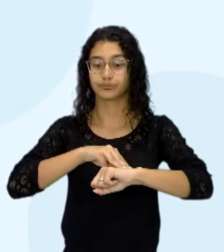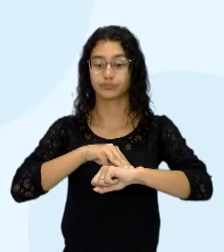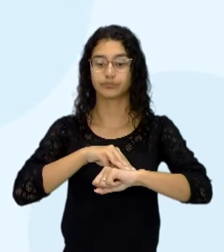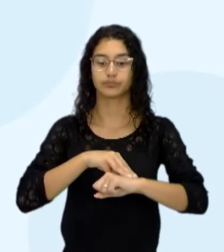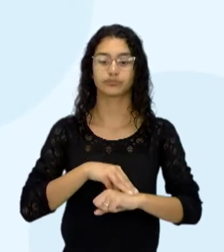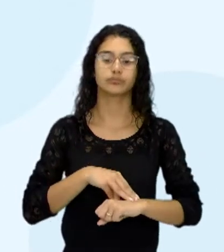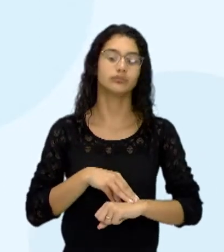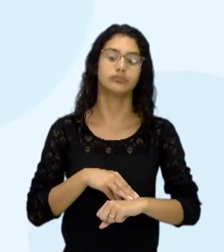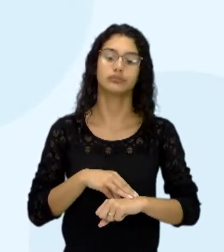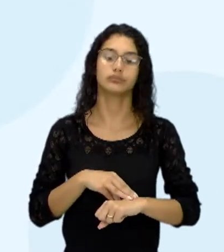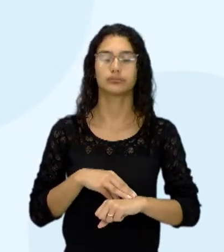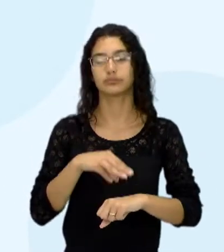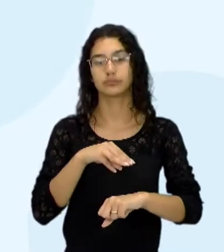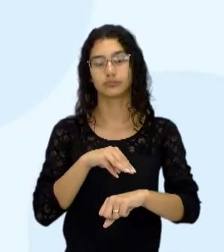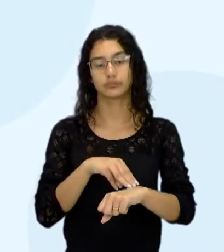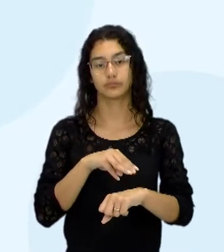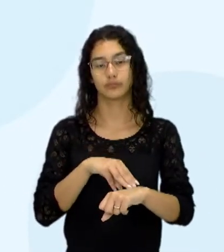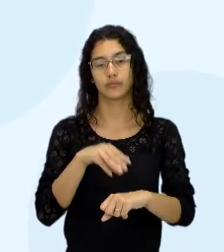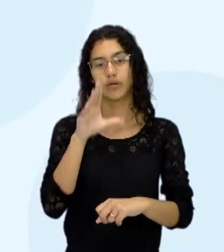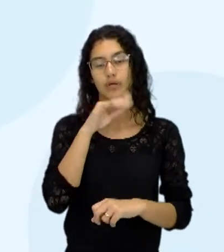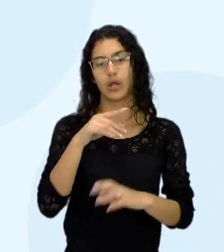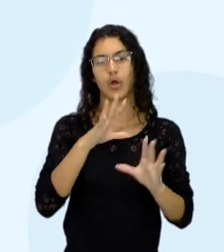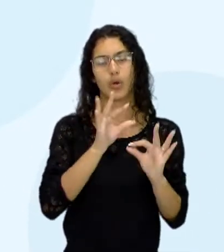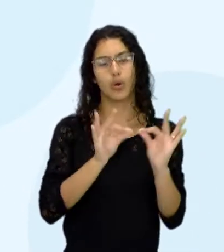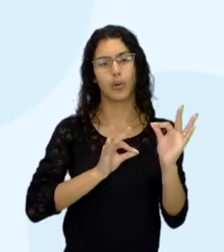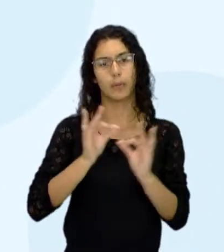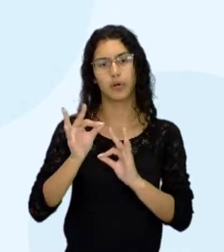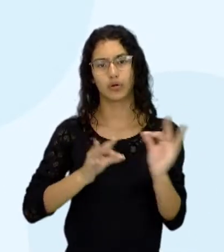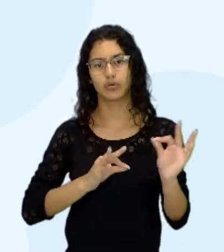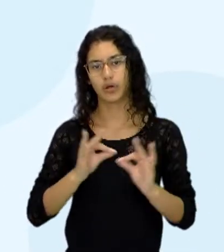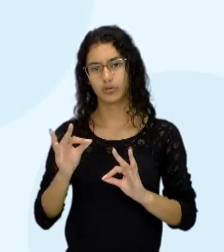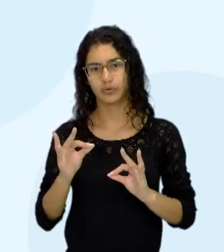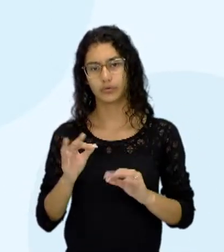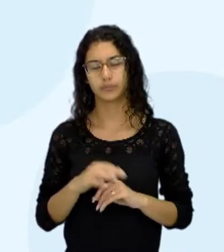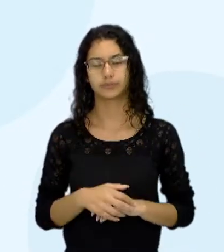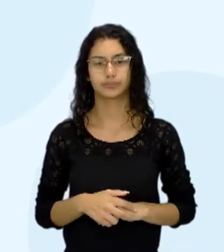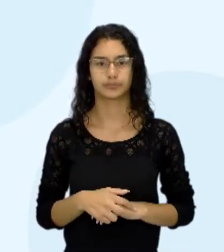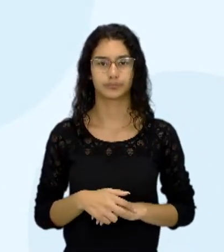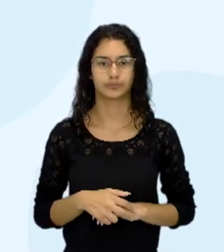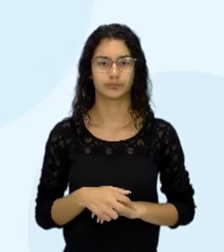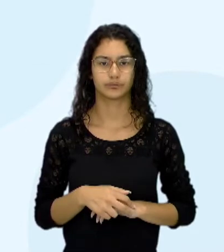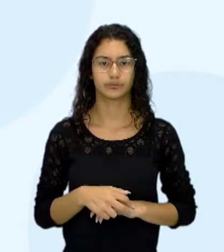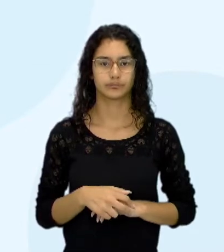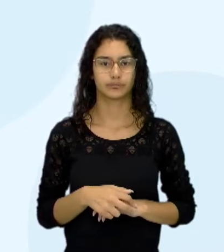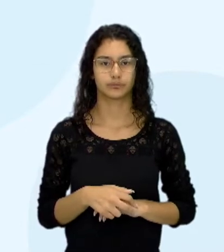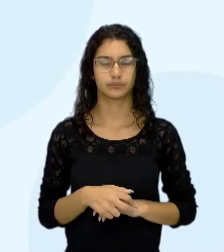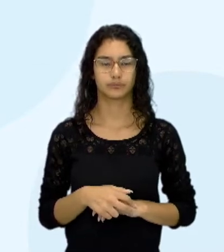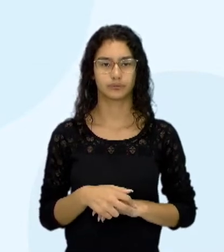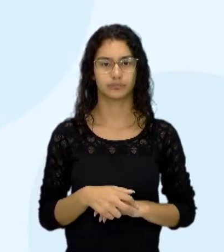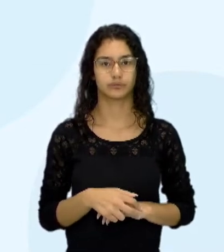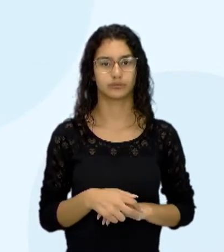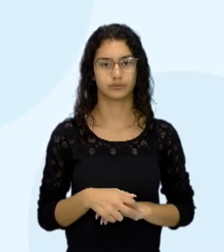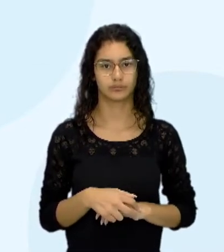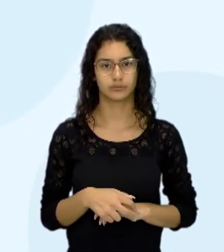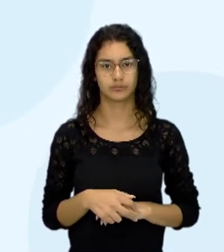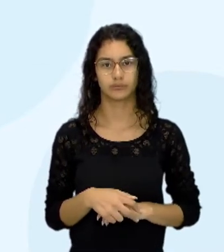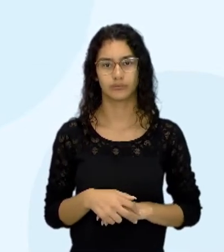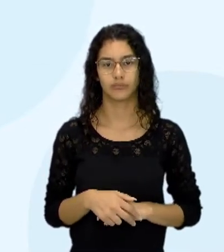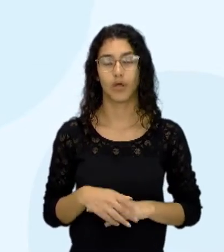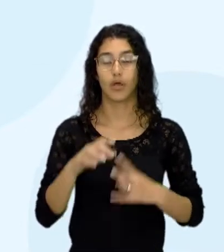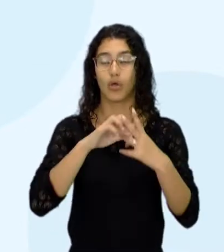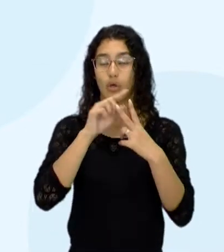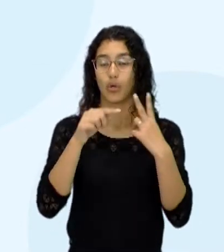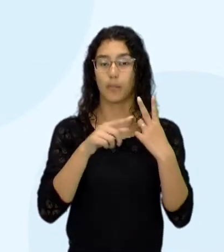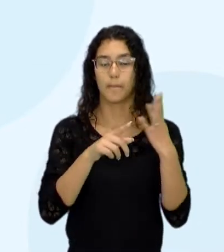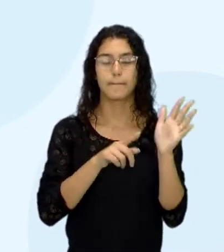ele está falando que esse projeto, ó, vamos lá. São esses os dois principais